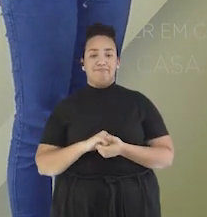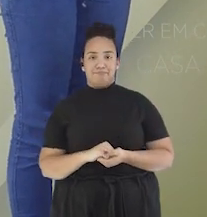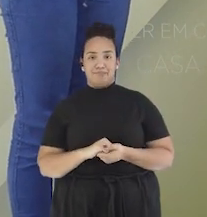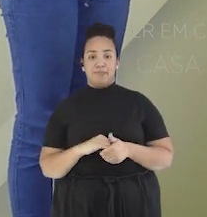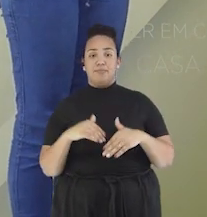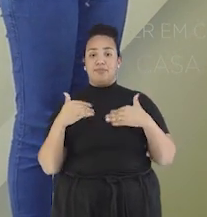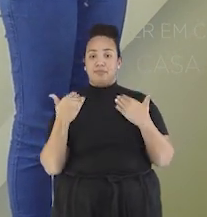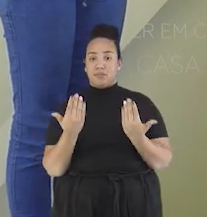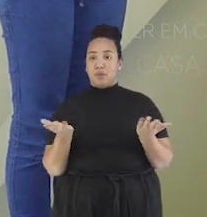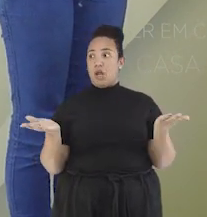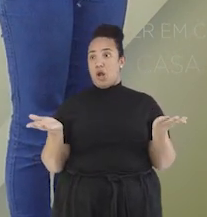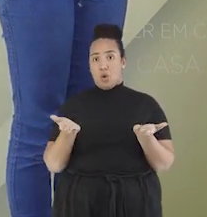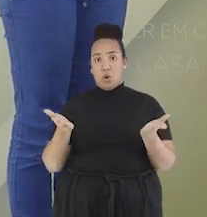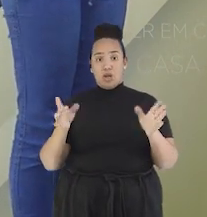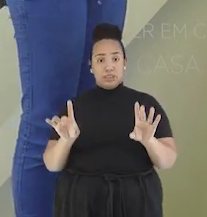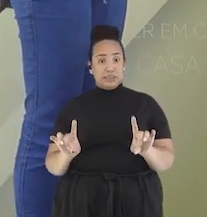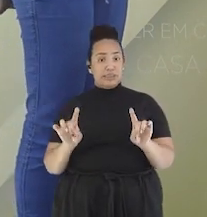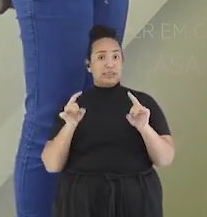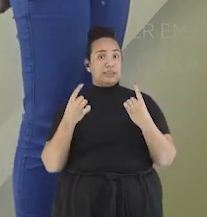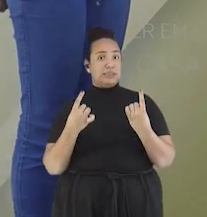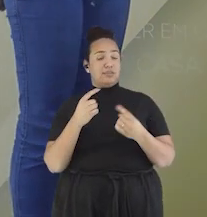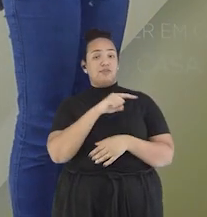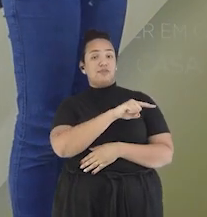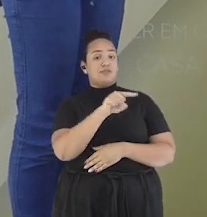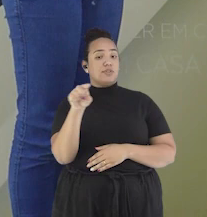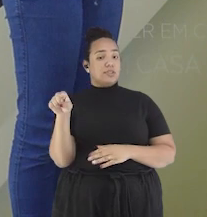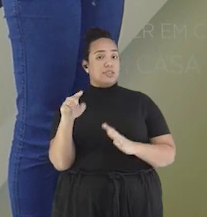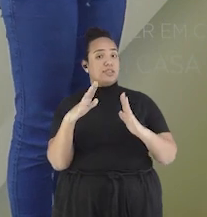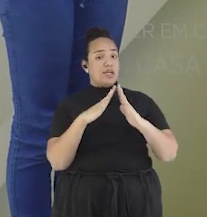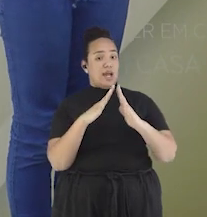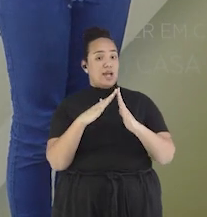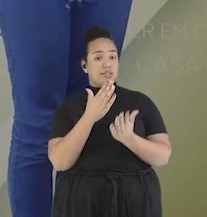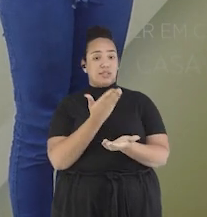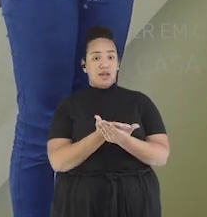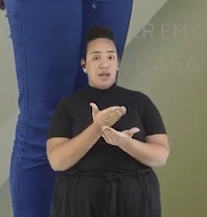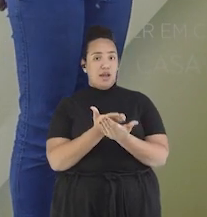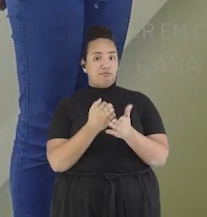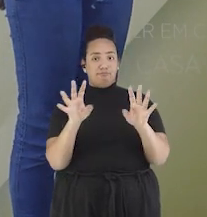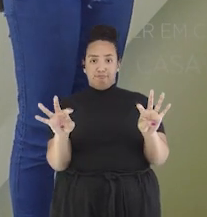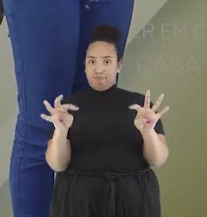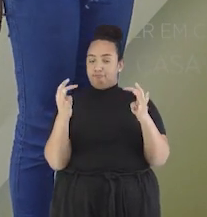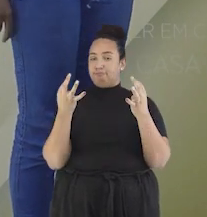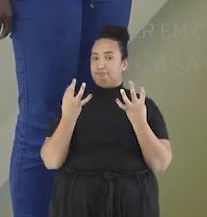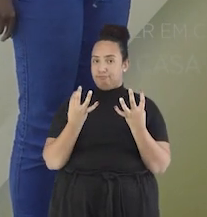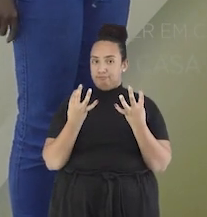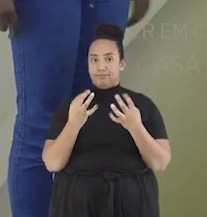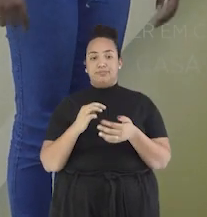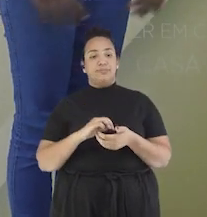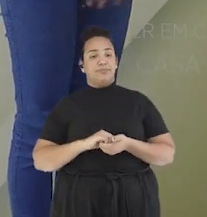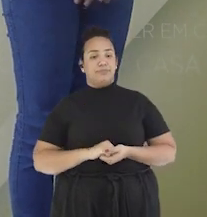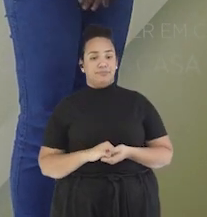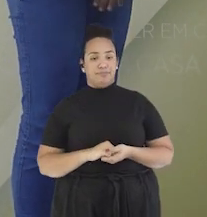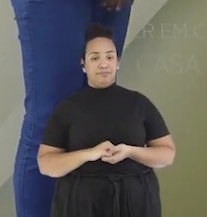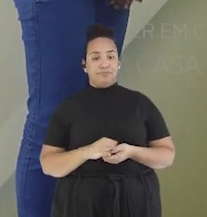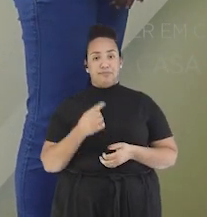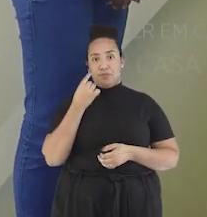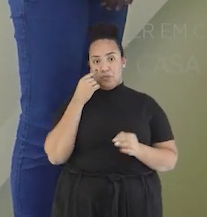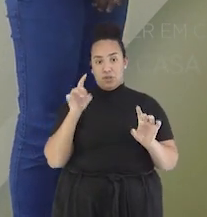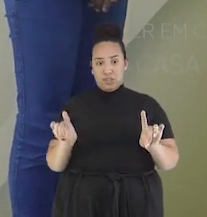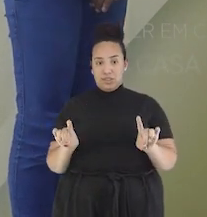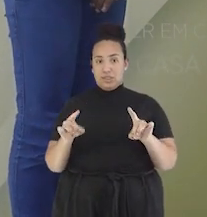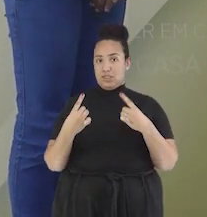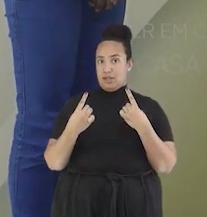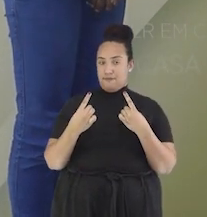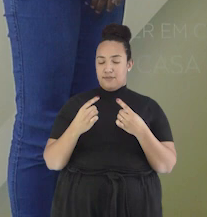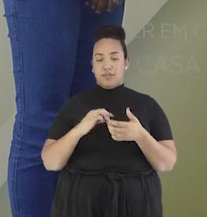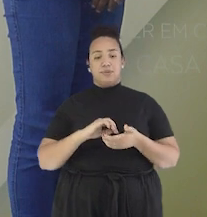Então, agora eu vou deixar um desafio para vocês que estão assistindo aí a aula do Dever em Casa na TV. Veja só o desafio que eu vou deixar